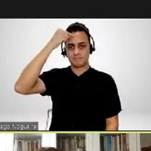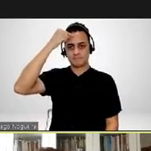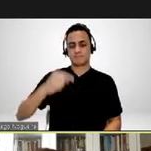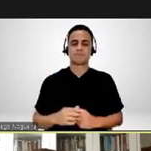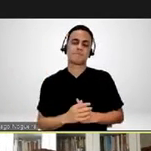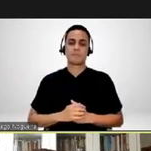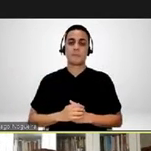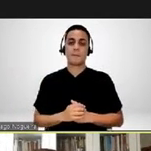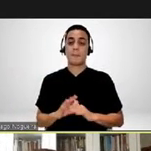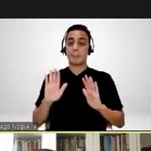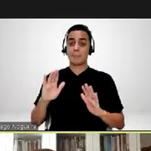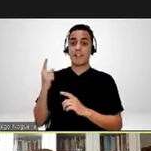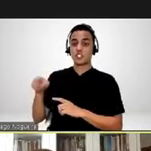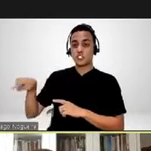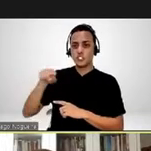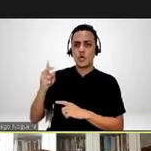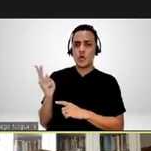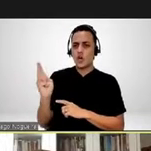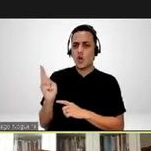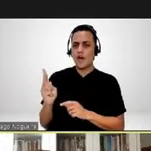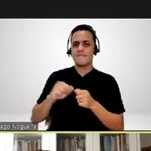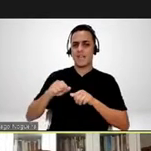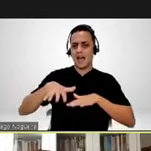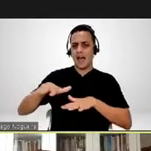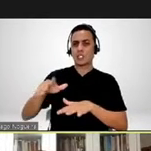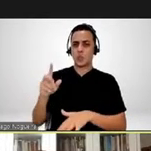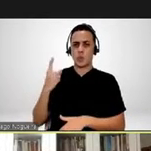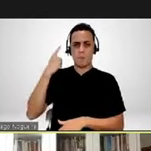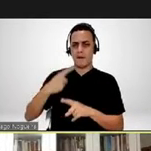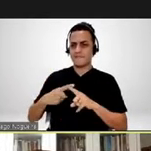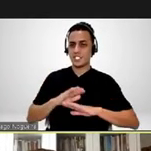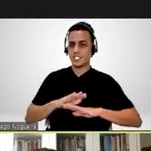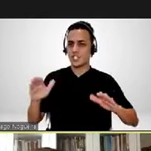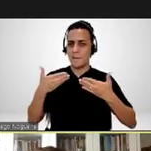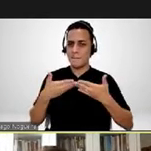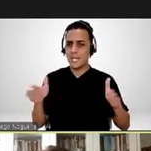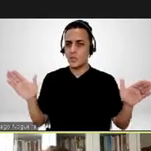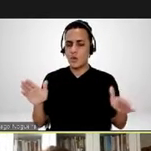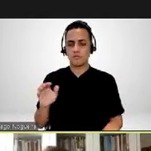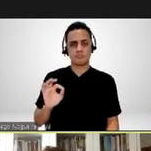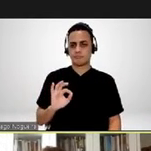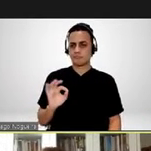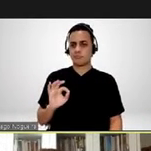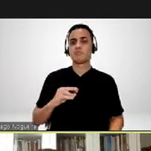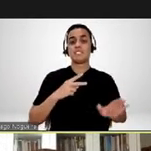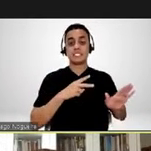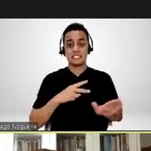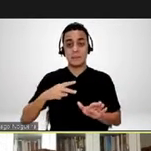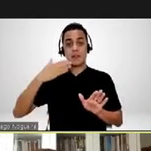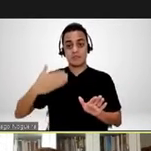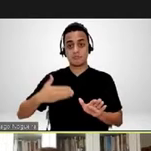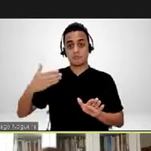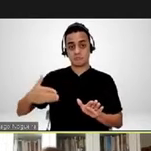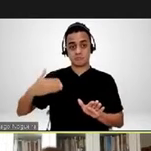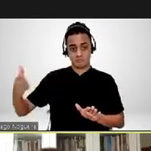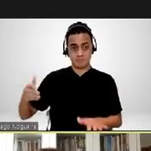restringiram ao dia da abertura. Durante a semana seguinte, a Maria Helena Lindenberg nos